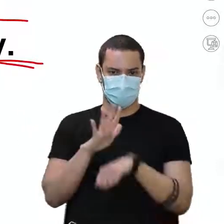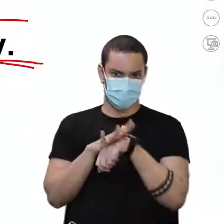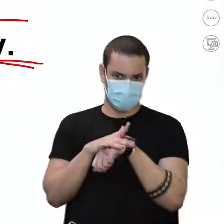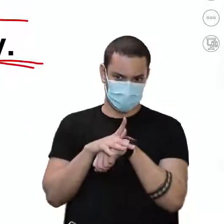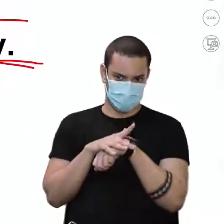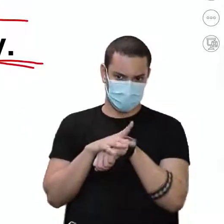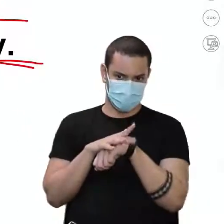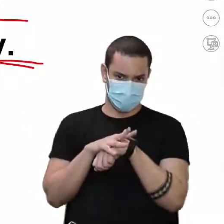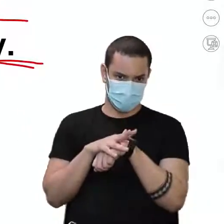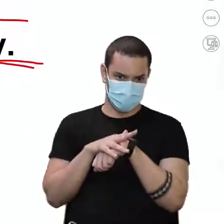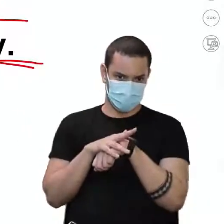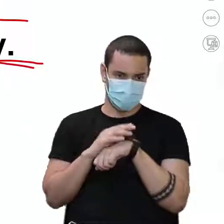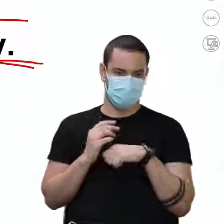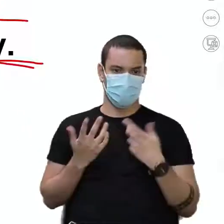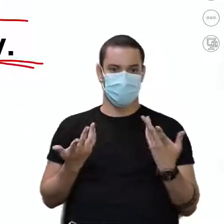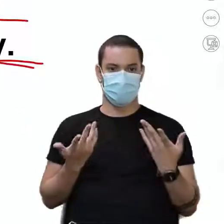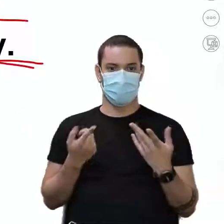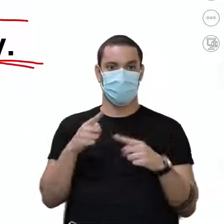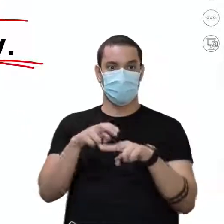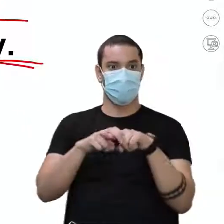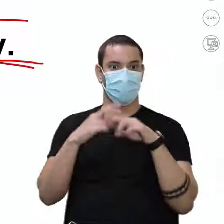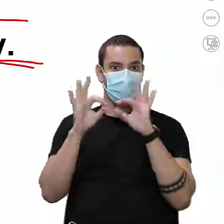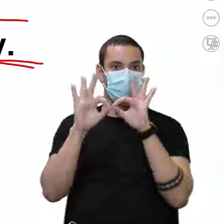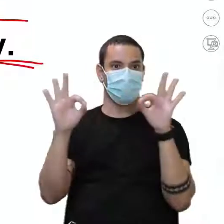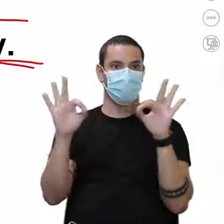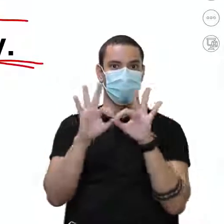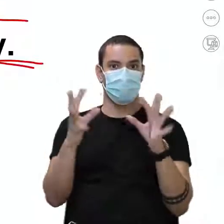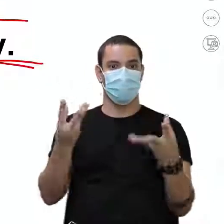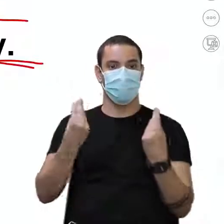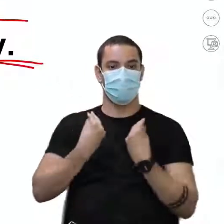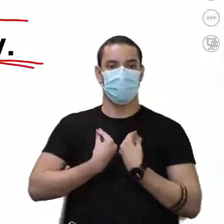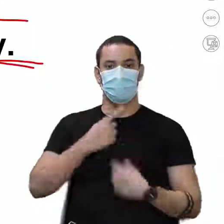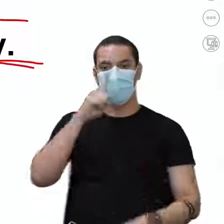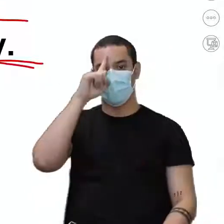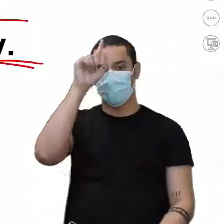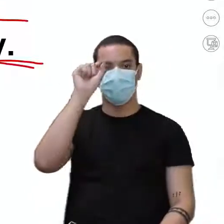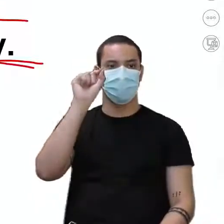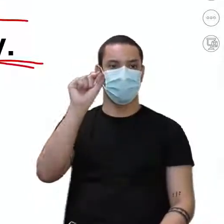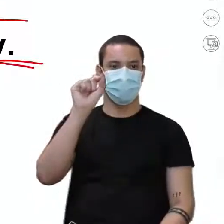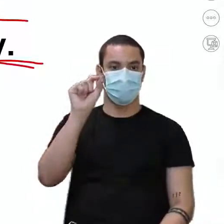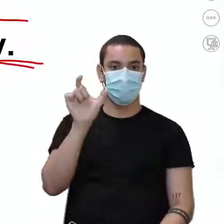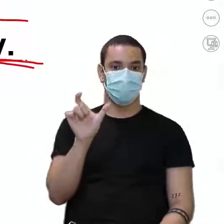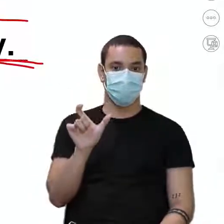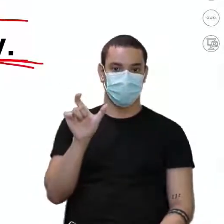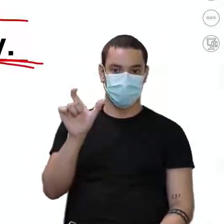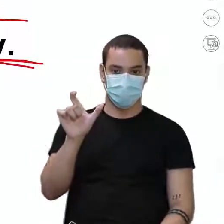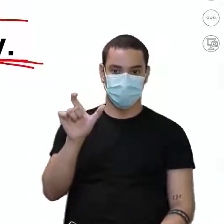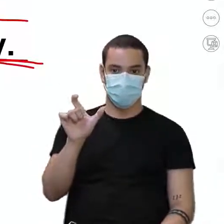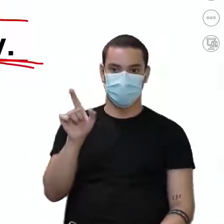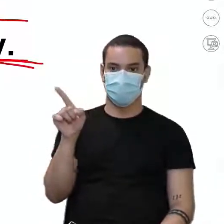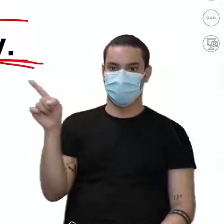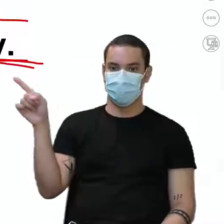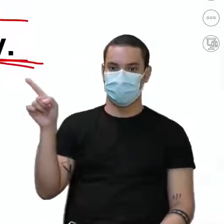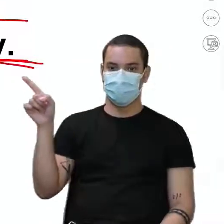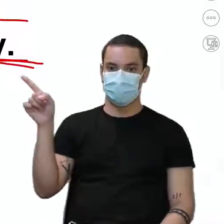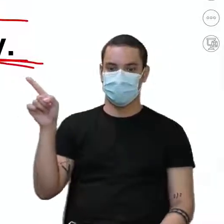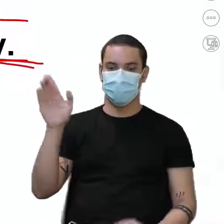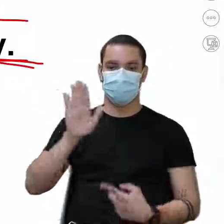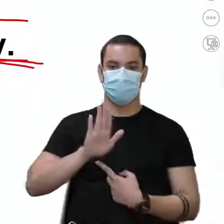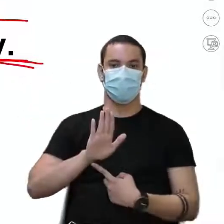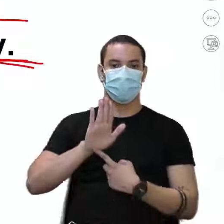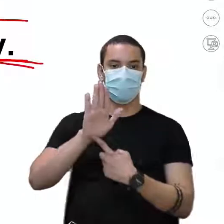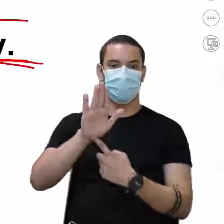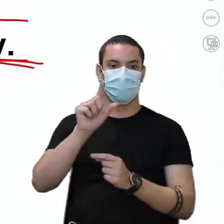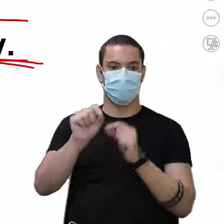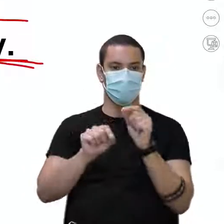doente. Aí, então, aqui nessa frase, a gente tem a ideia de que a palavra recentemente mostra que recentemente ele